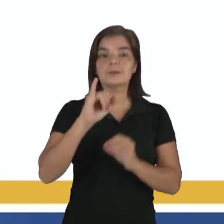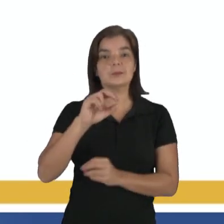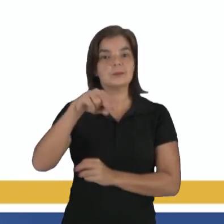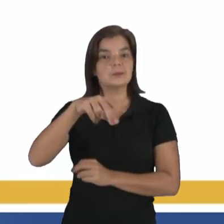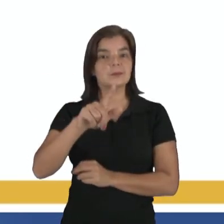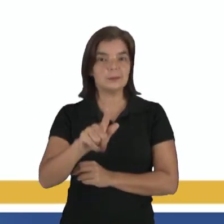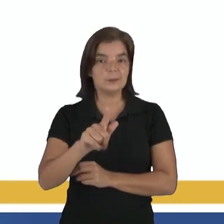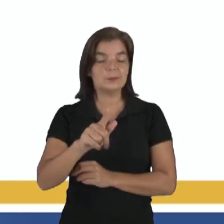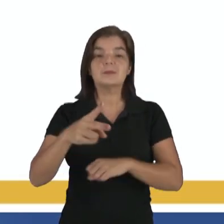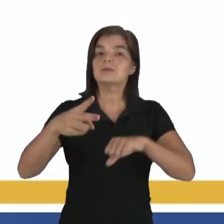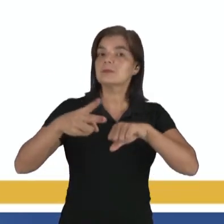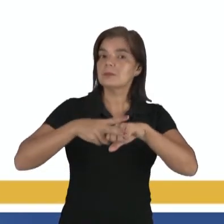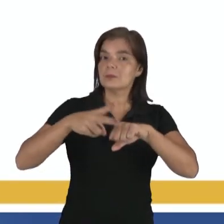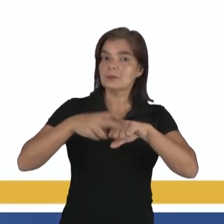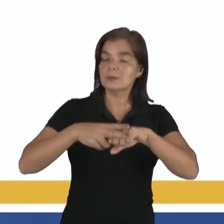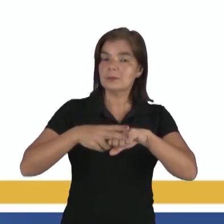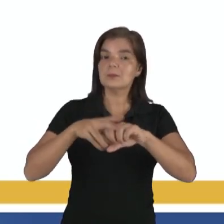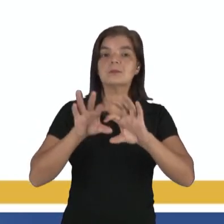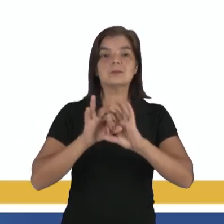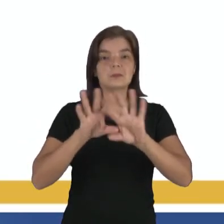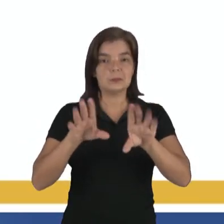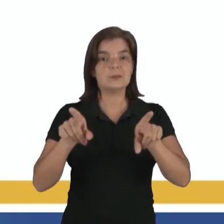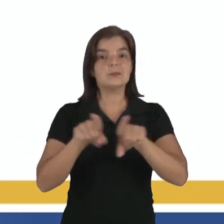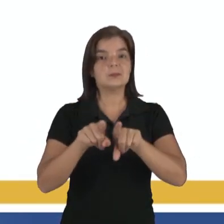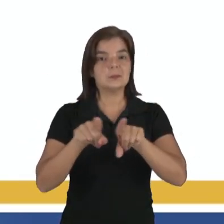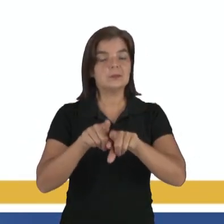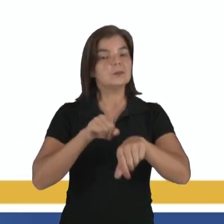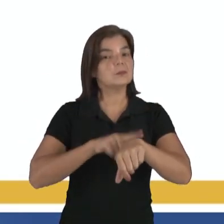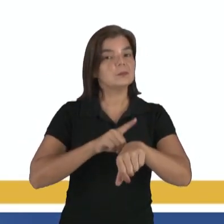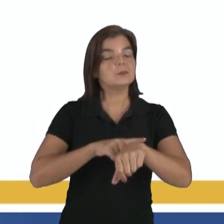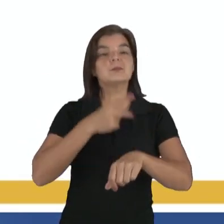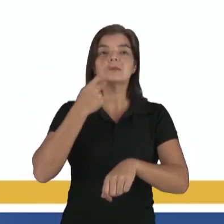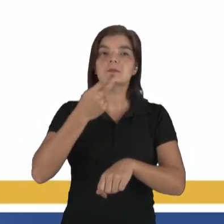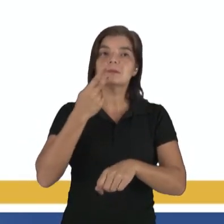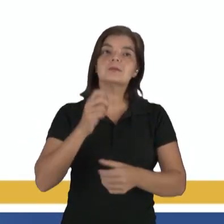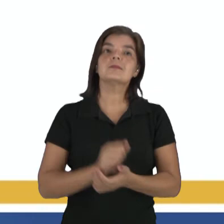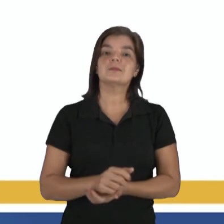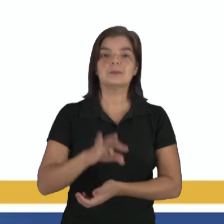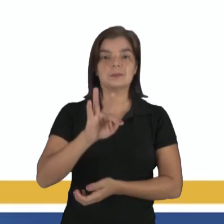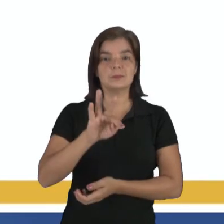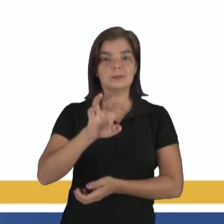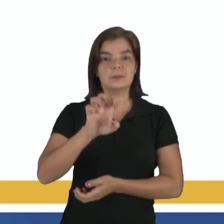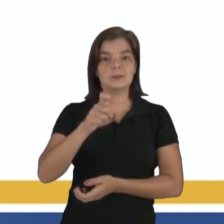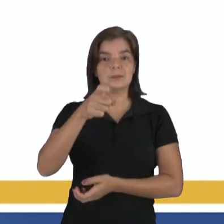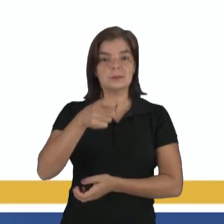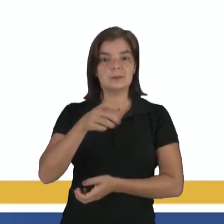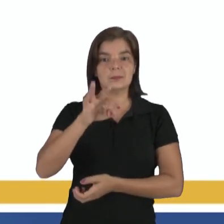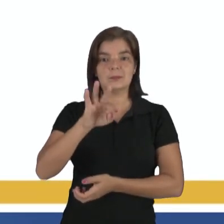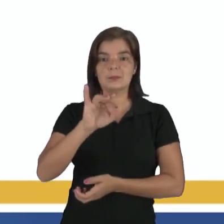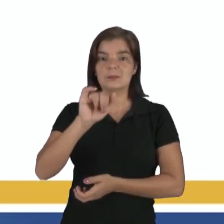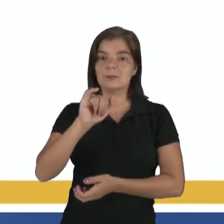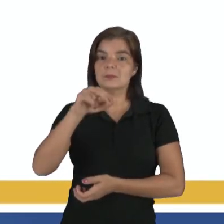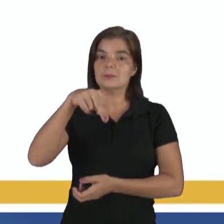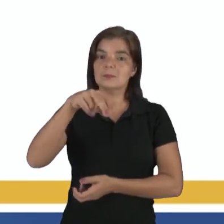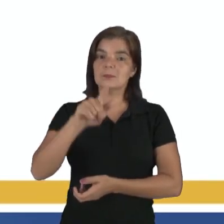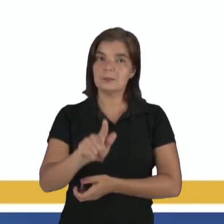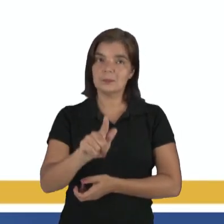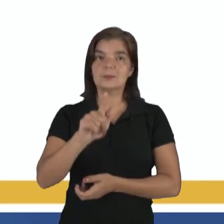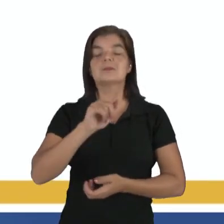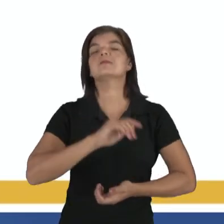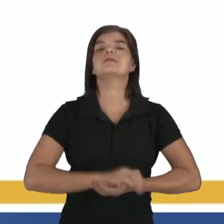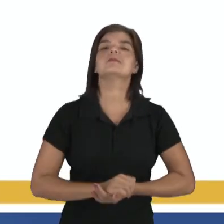o ing no nosso verbo, para deixar a ação sendo feita no momento da fala. Então, aí tem texting. She